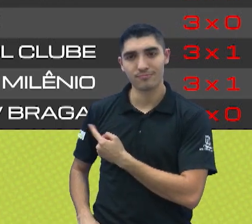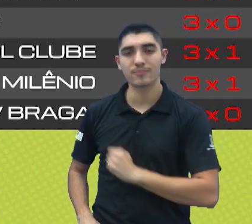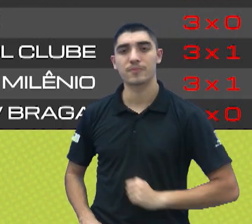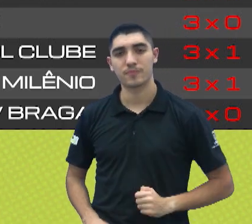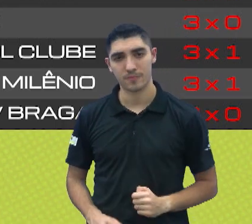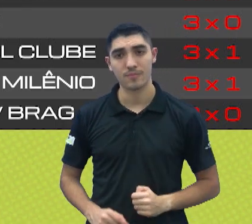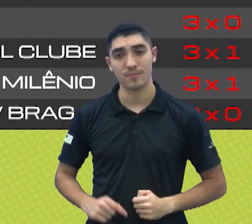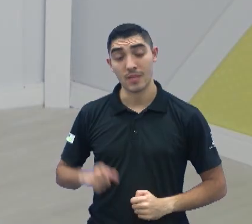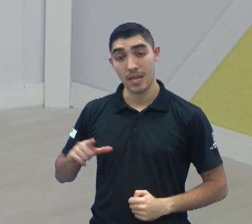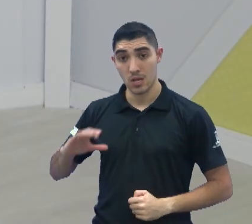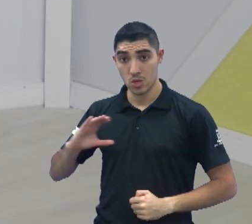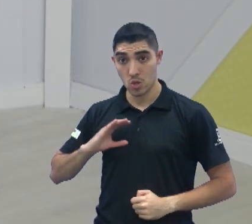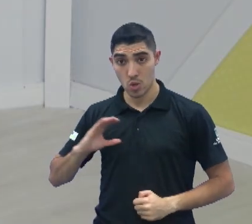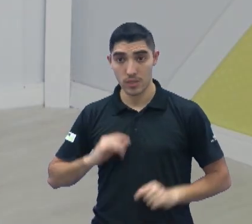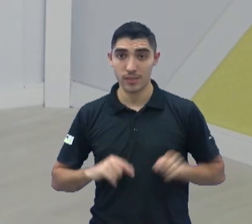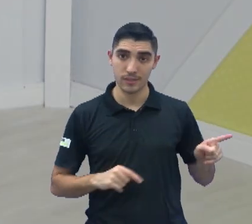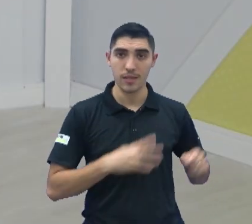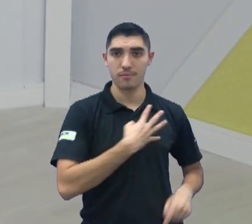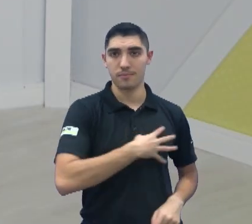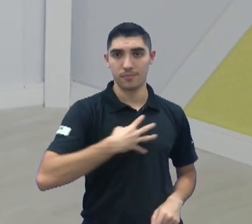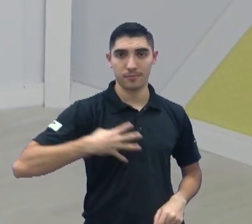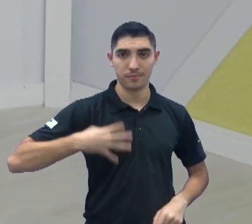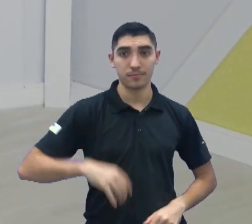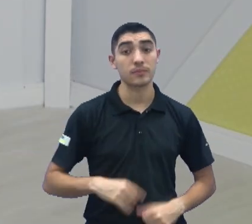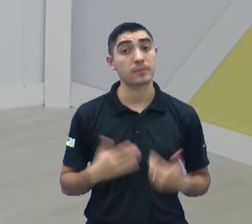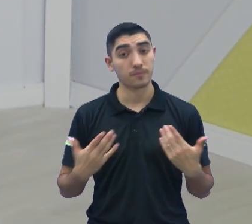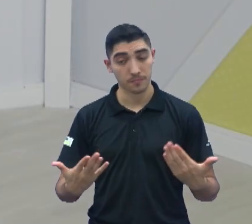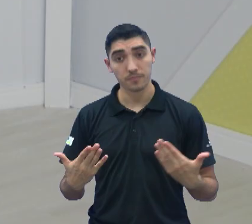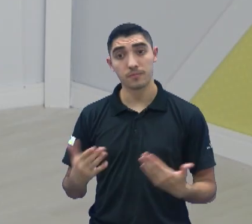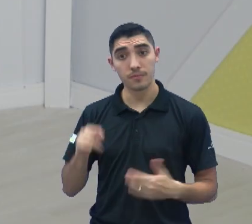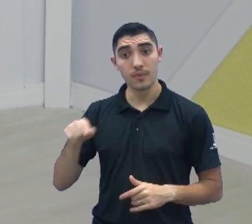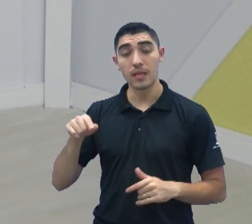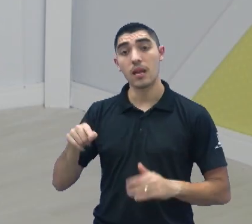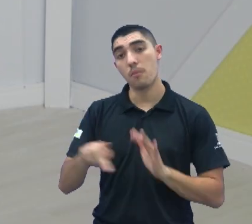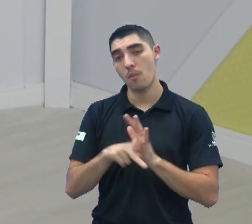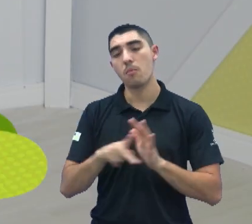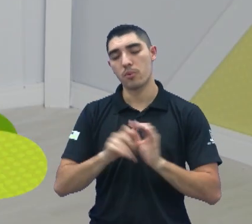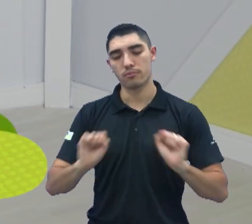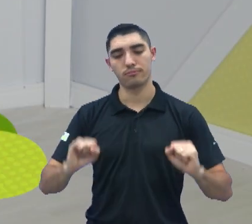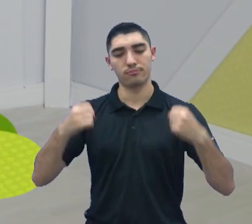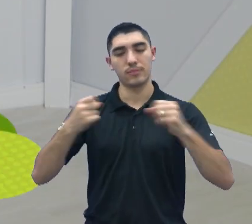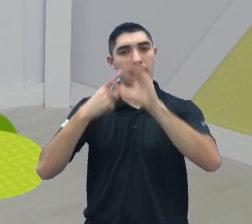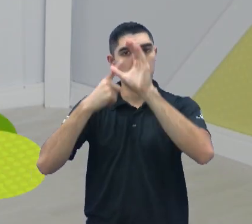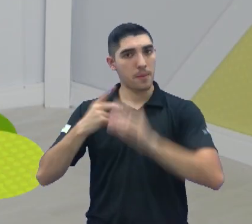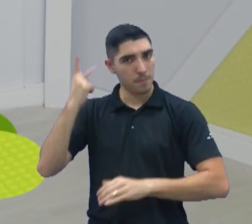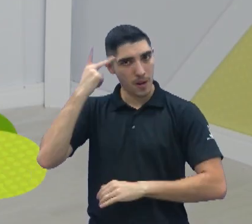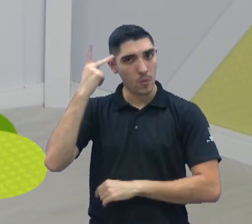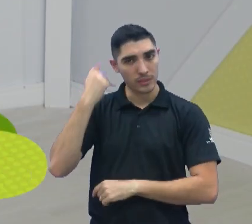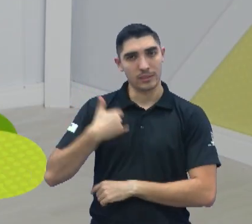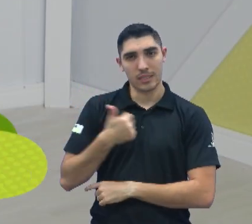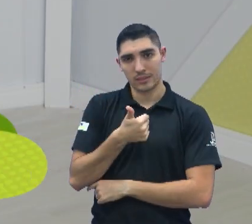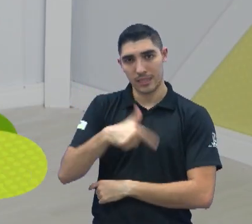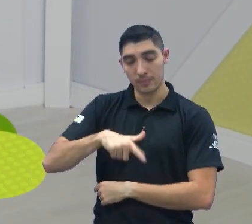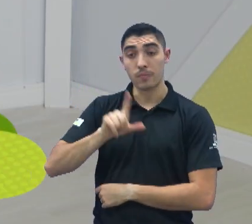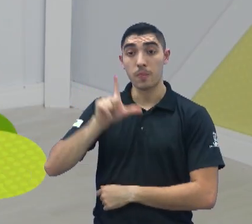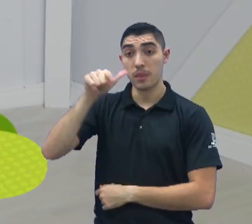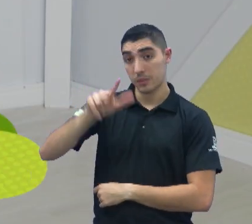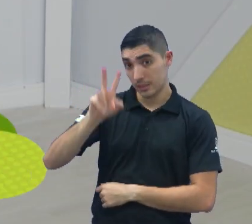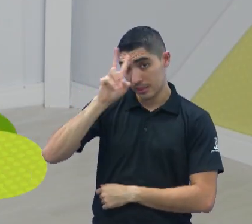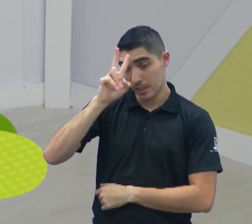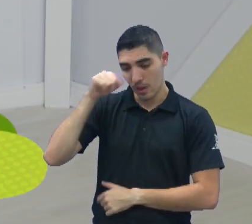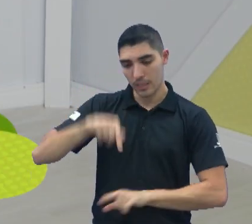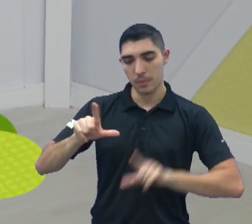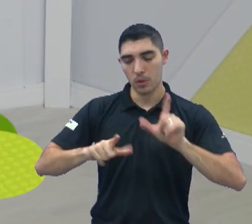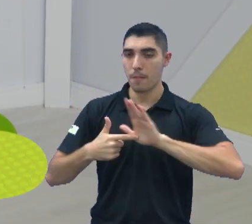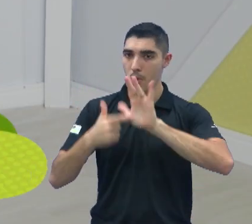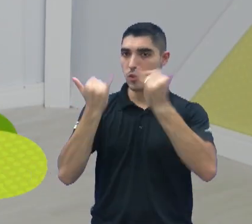Red Bull Bragantino. Esses são os confrontos, jogos de volta das oitavas de final. Segunda-feira, todos os detalhes para você aqui no Hora do